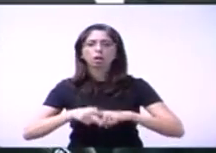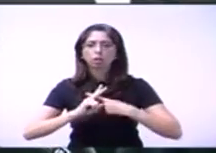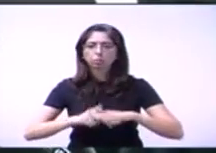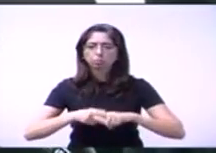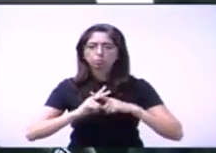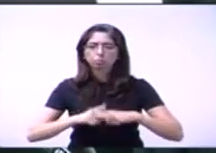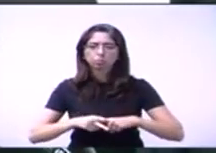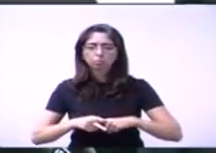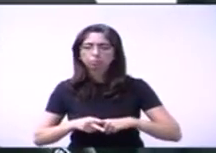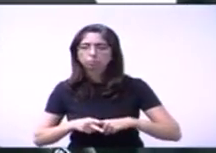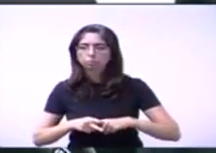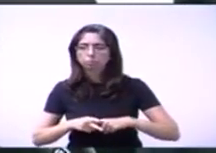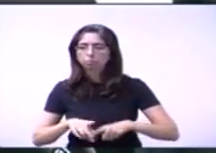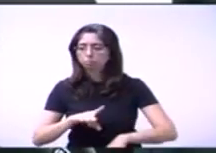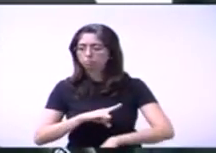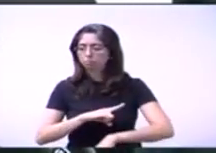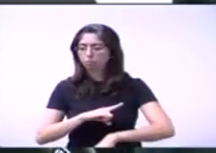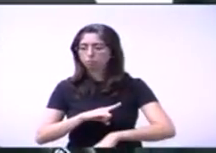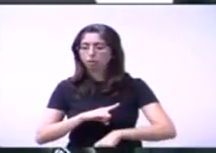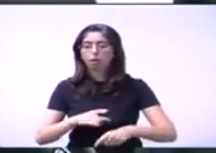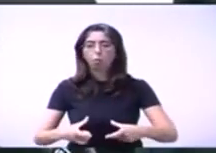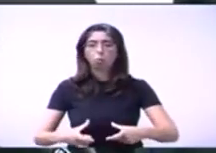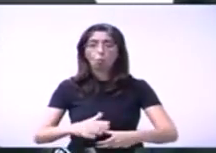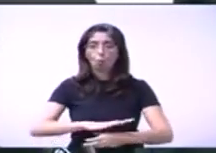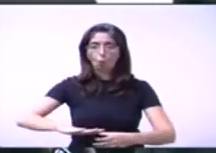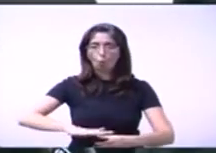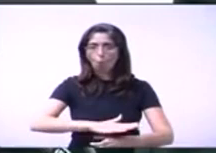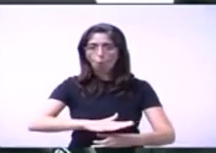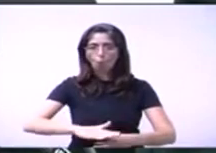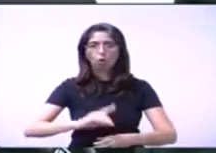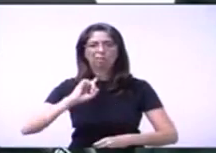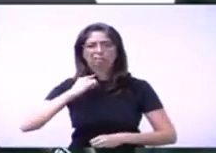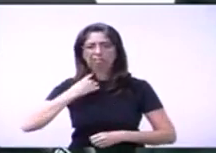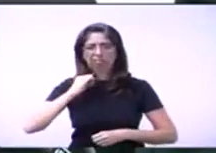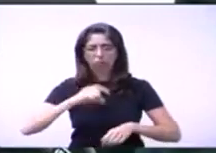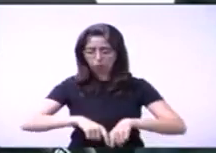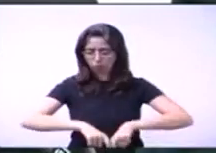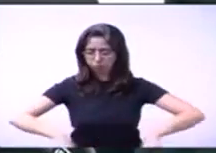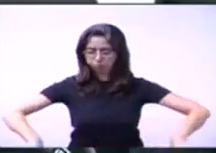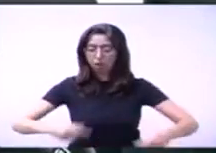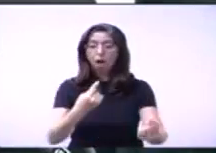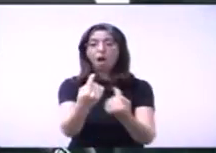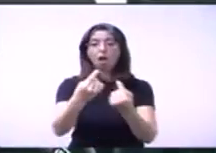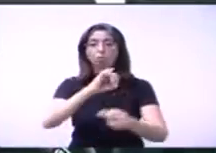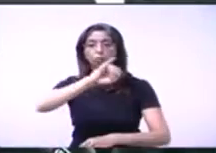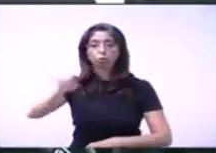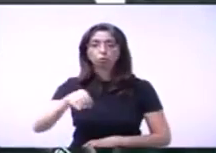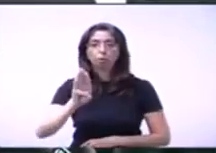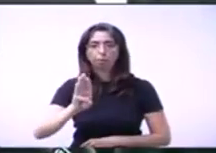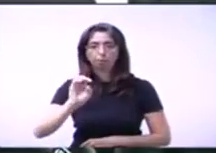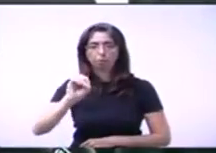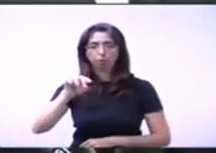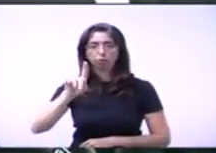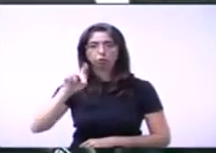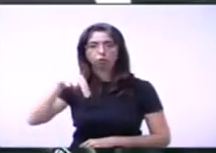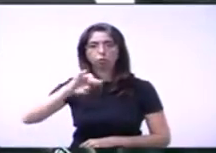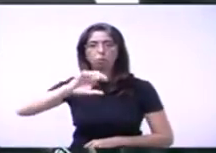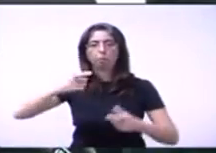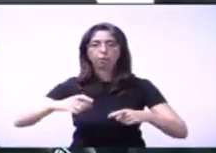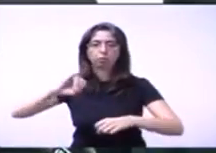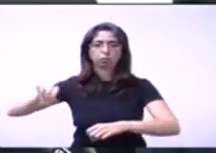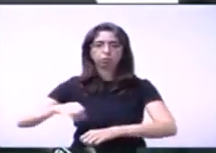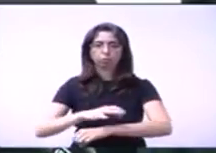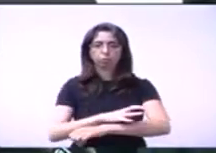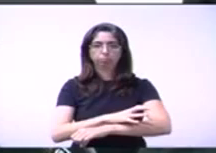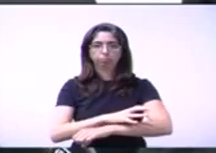nos bueiros e tubulações de esgotos na Avenida José Bordion, no bairro João Aranha.